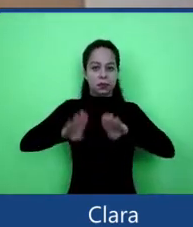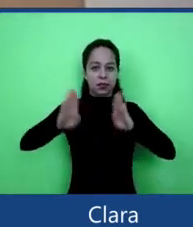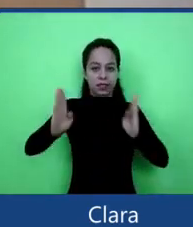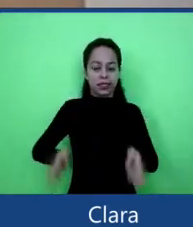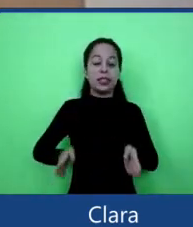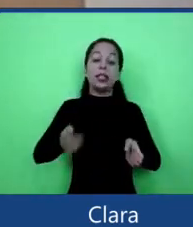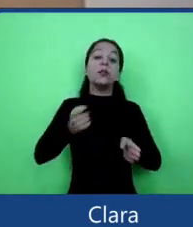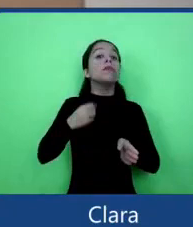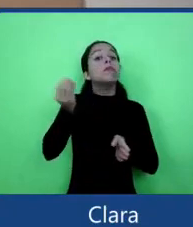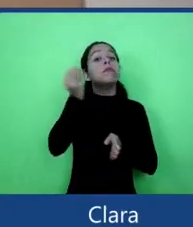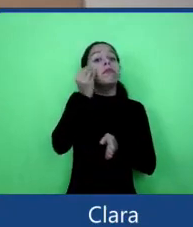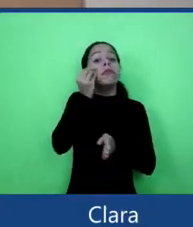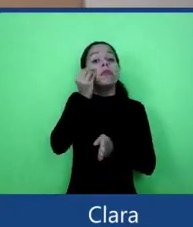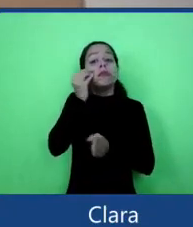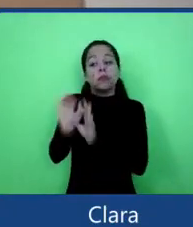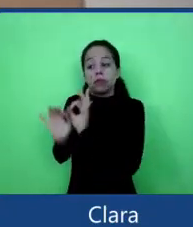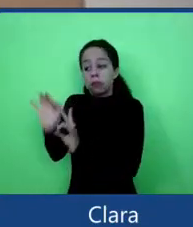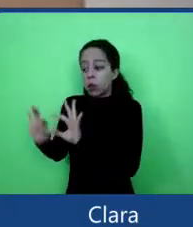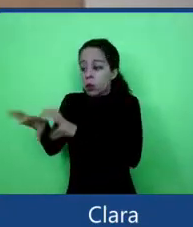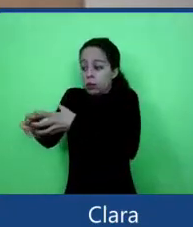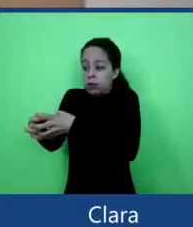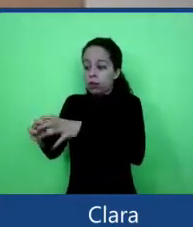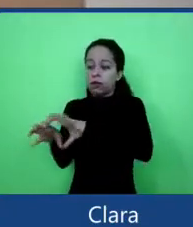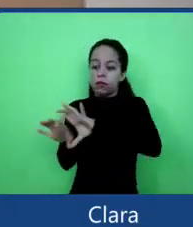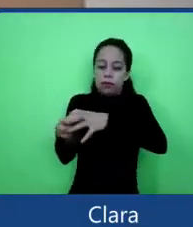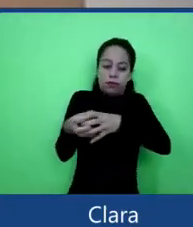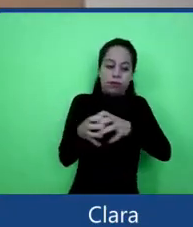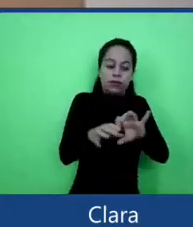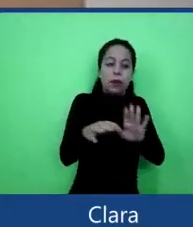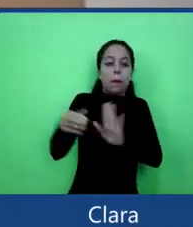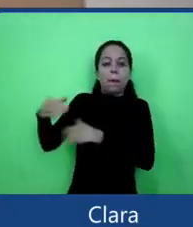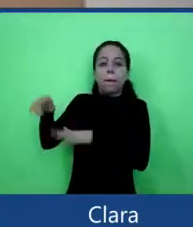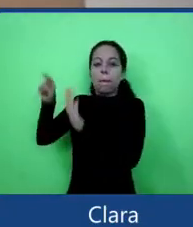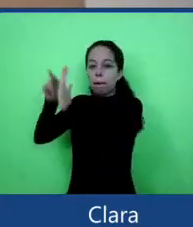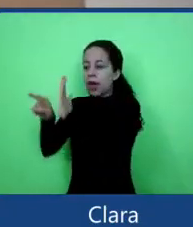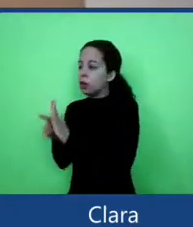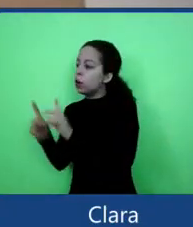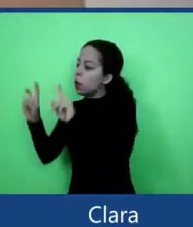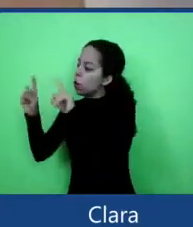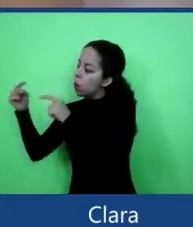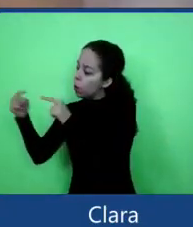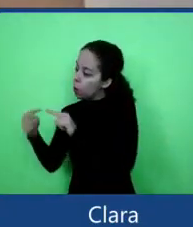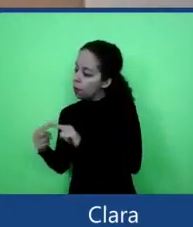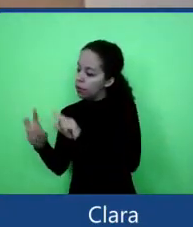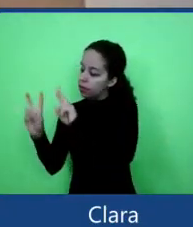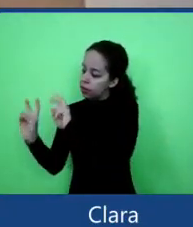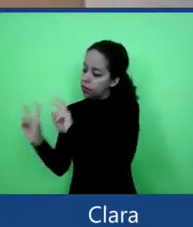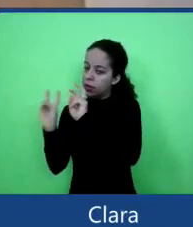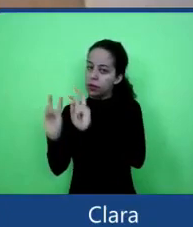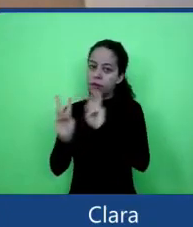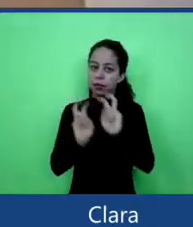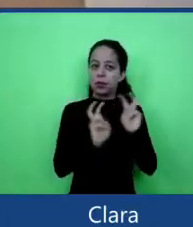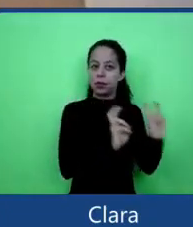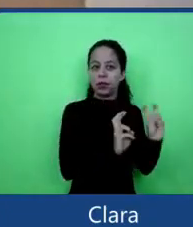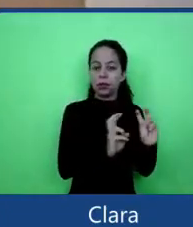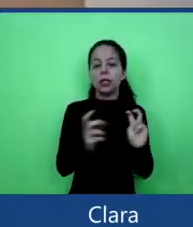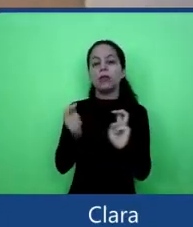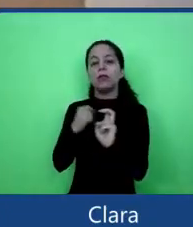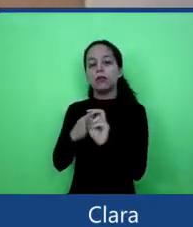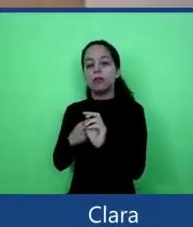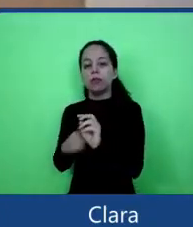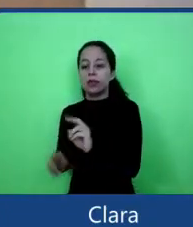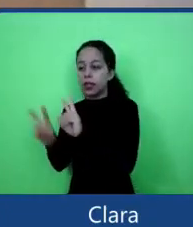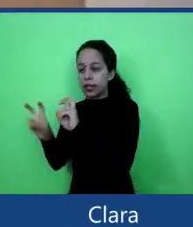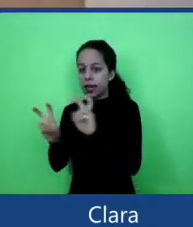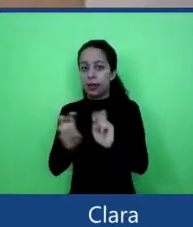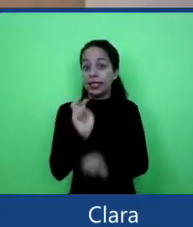perguntas todas em blocos. E eu vou fazer o seguinte, eu vou anunciar quais são esses blocos e agrupando, né, em 5 temas que me